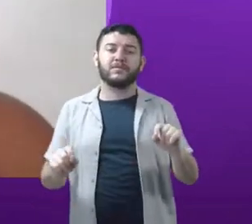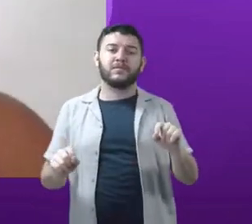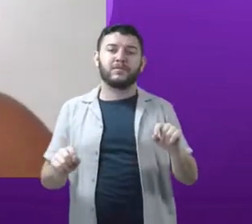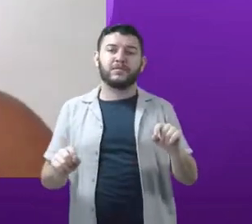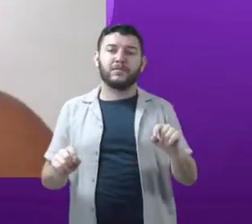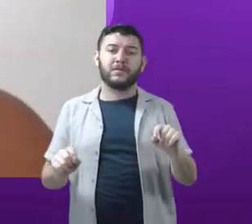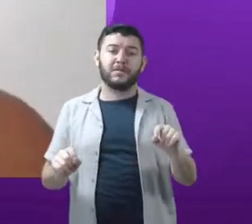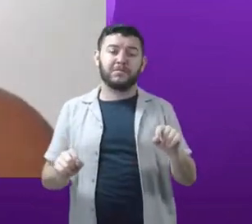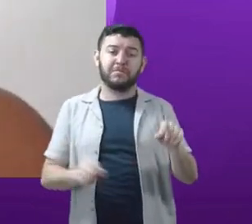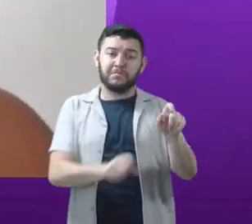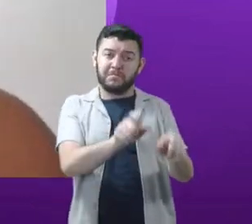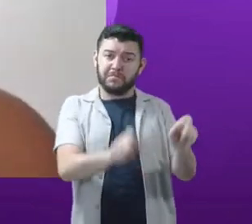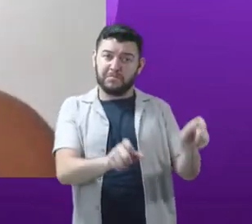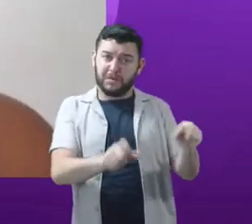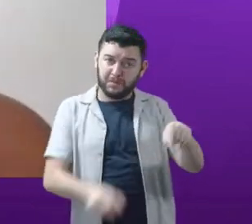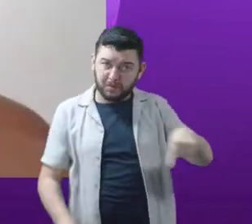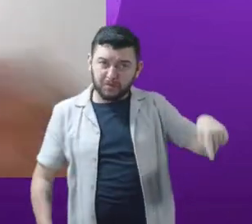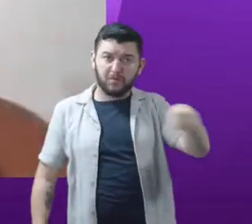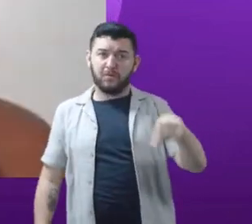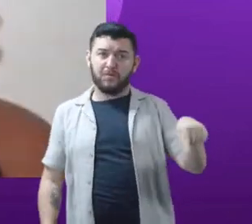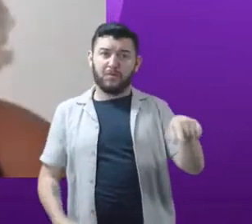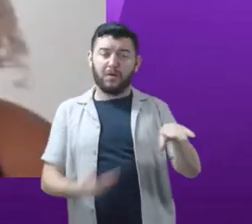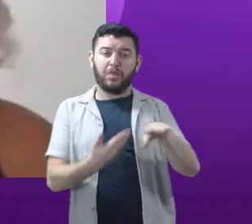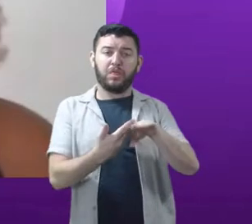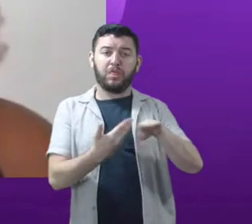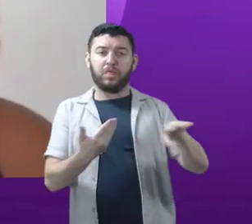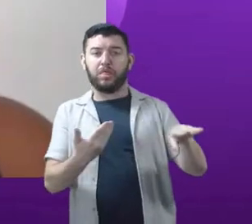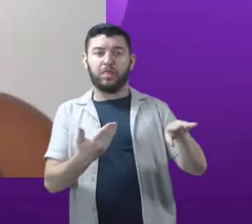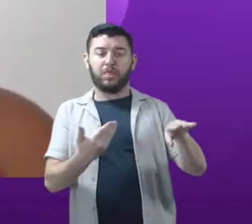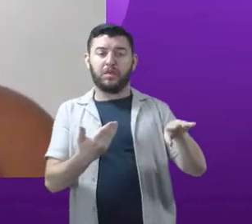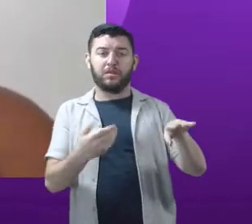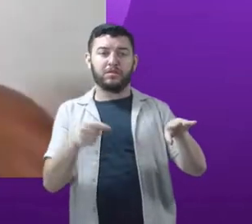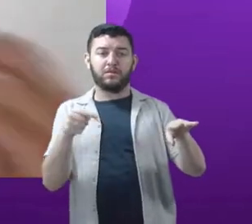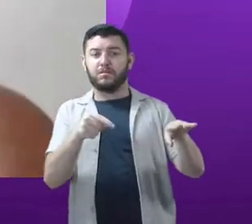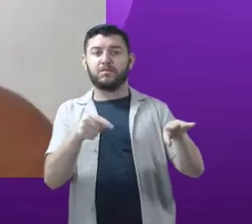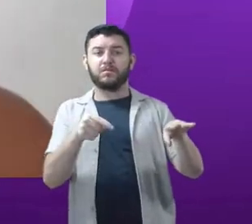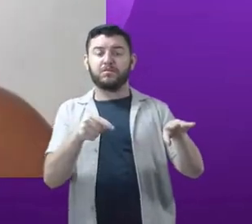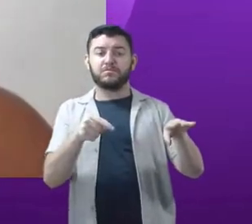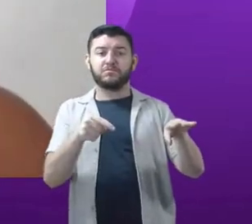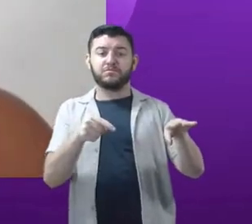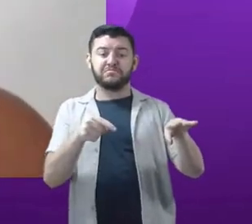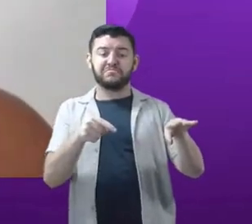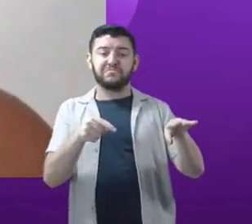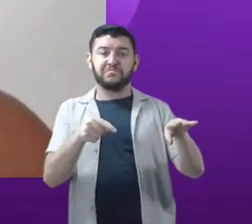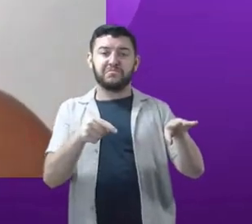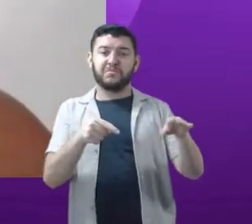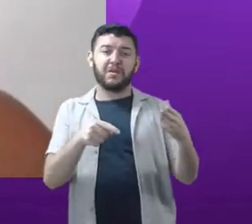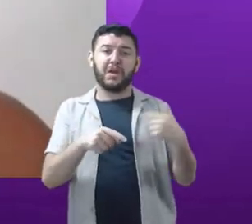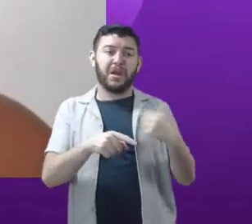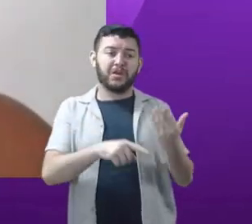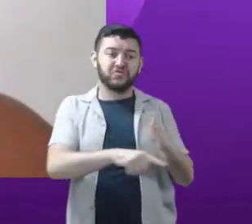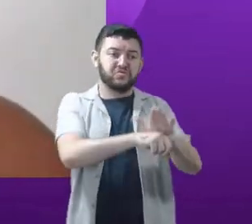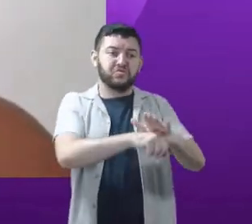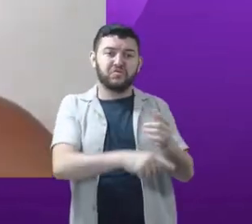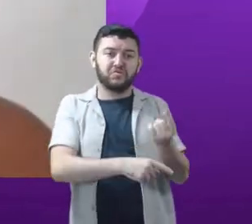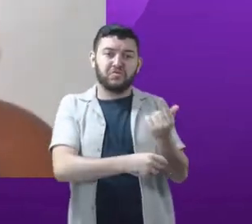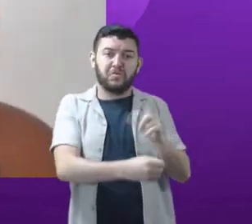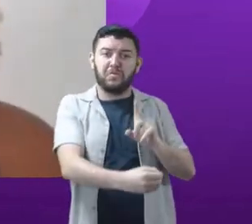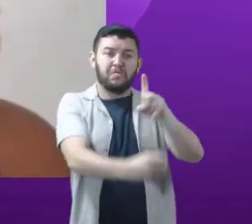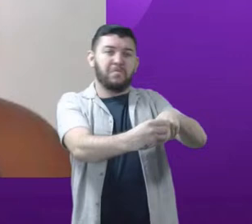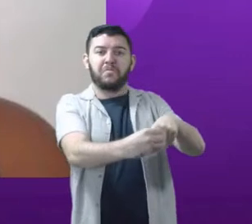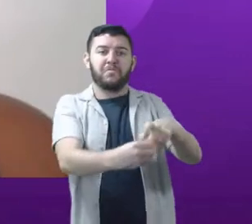ali isoladas e elas não têm nenhuma previsão, né, de receberem alguma indenização ou de